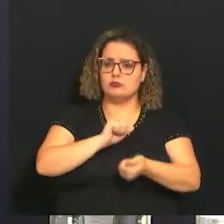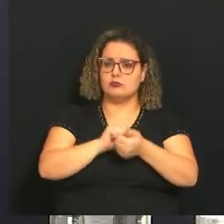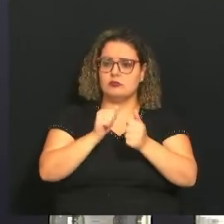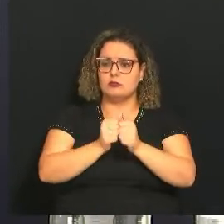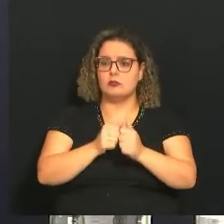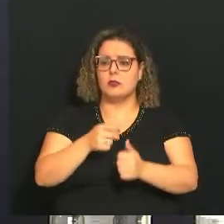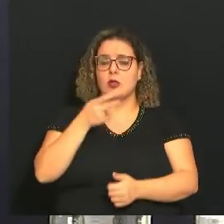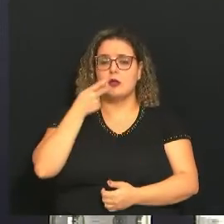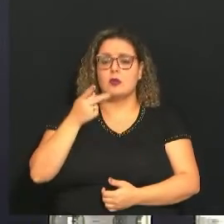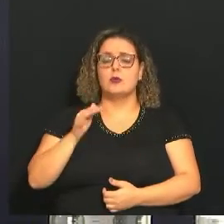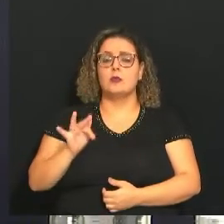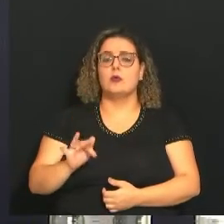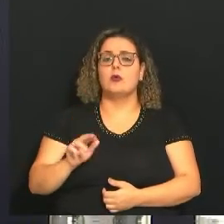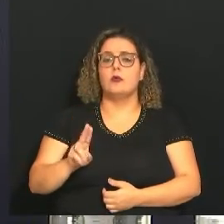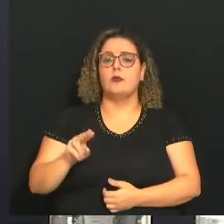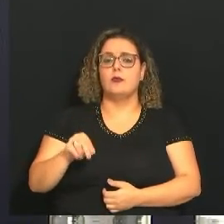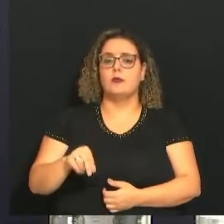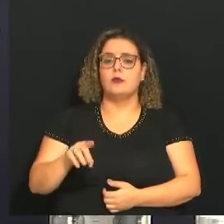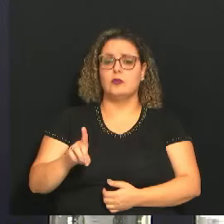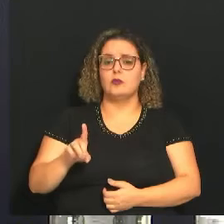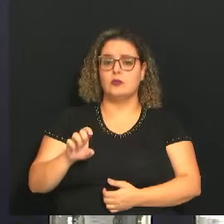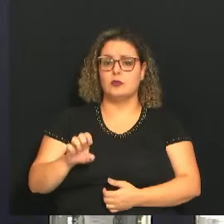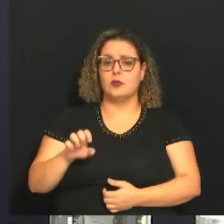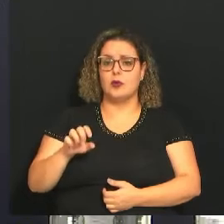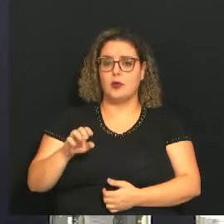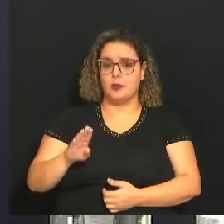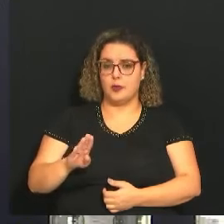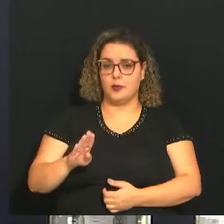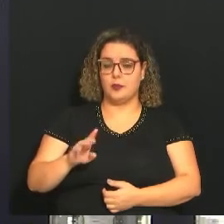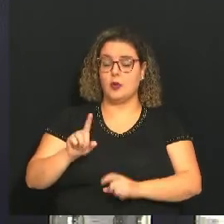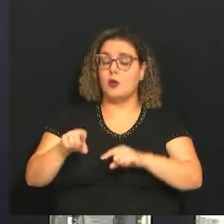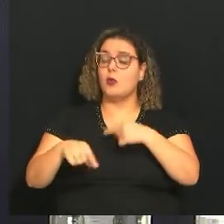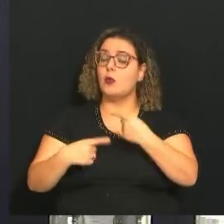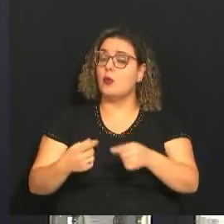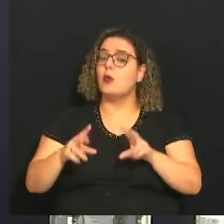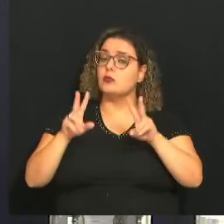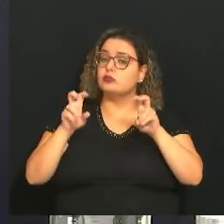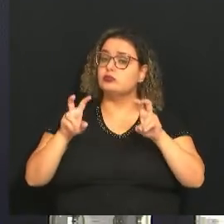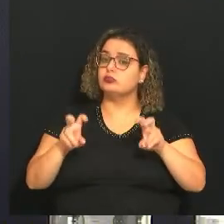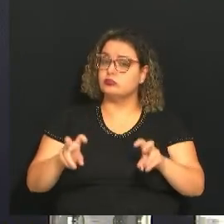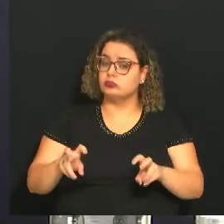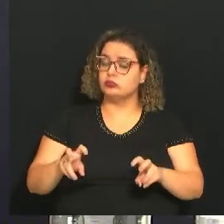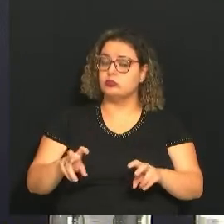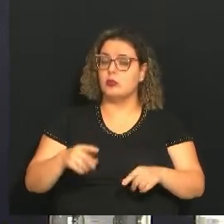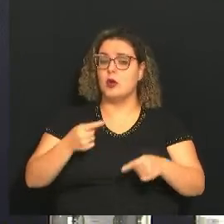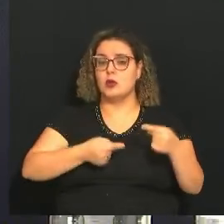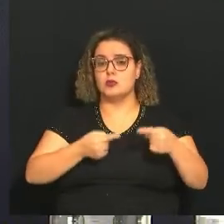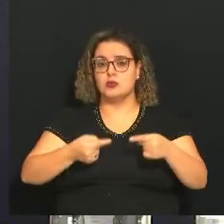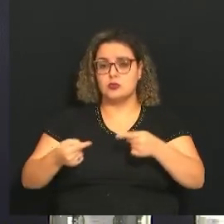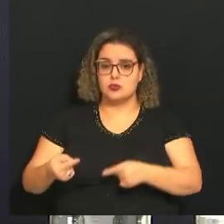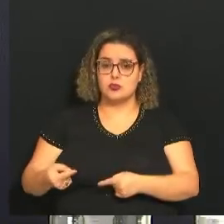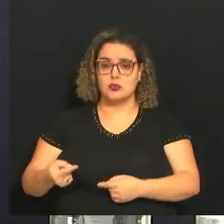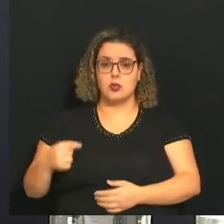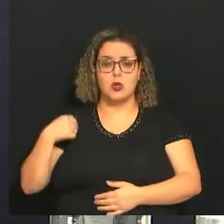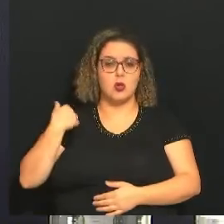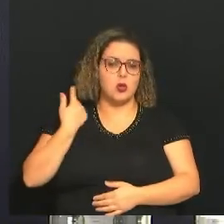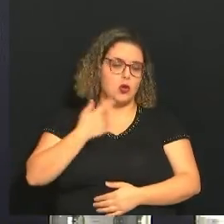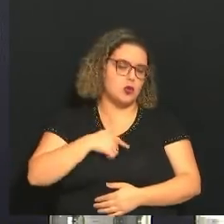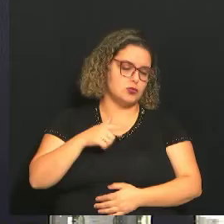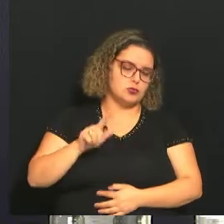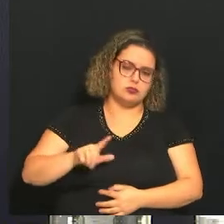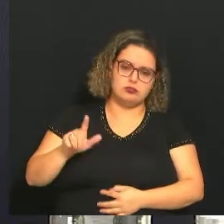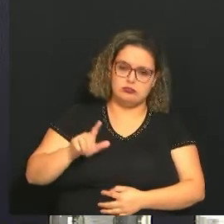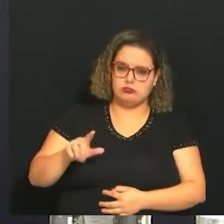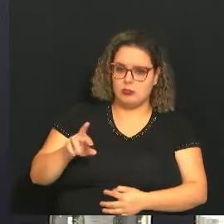Fundeb, né? A questão do Fundeb é uma outra discussão, né? Ou seja, é óbvio, não estamos aqui querendo defender